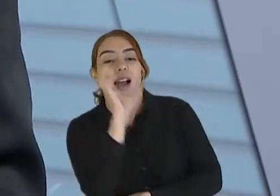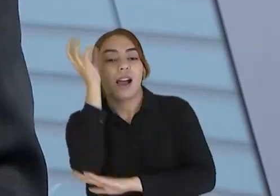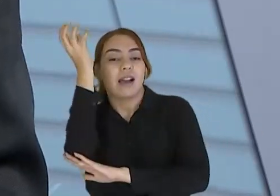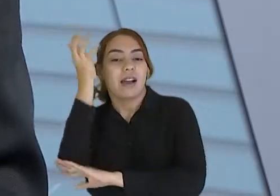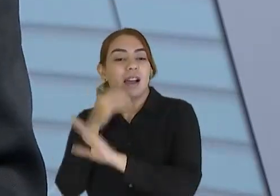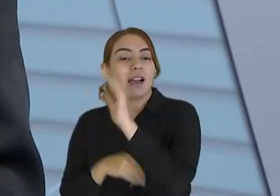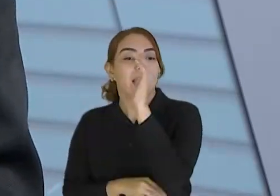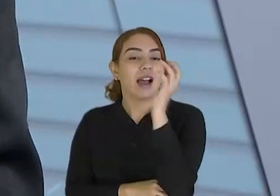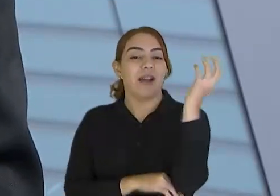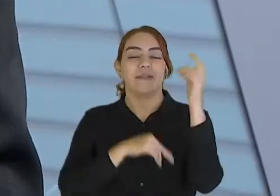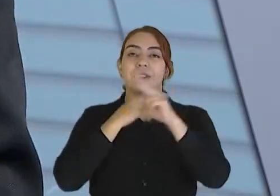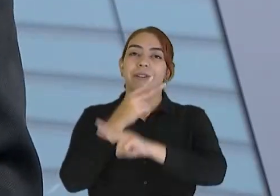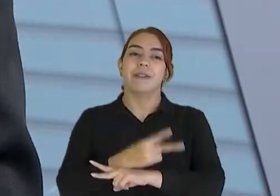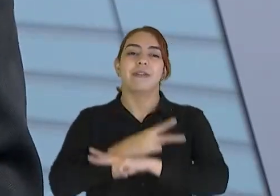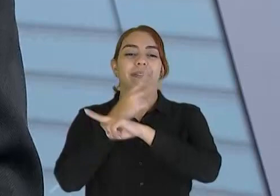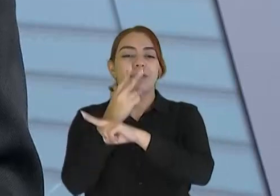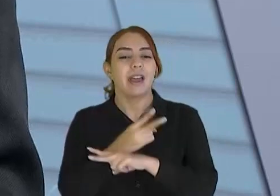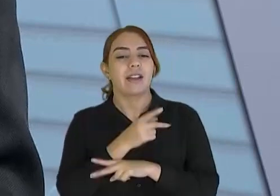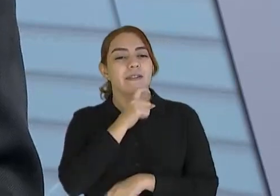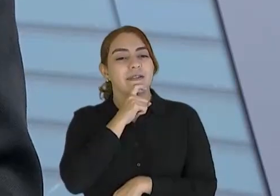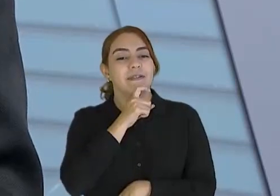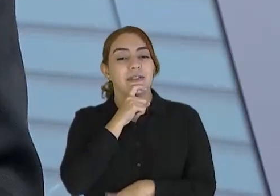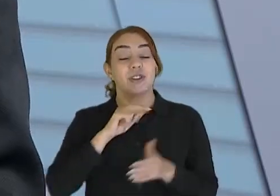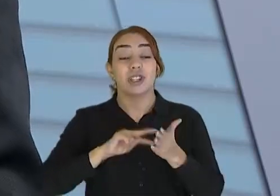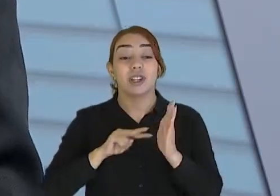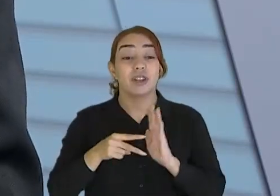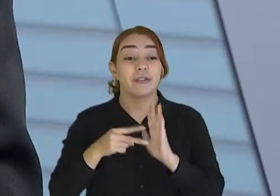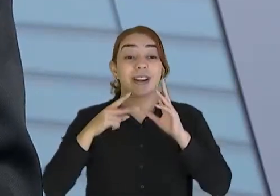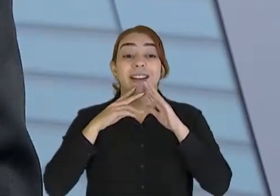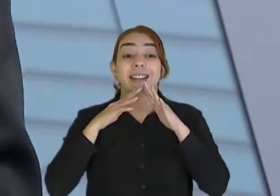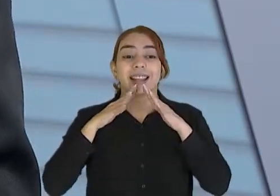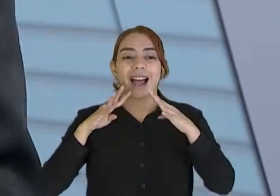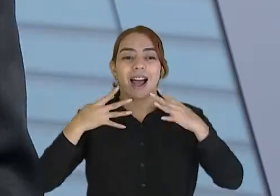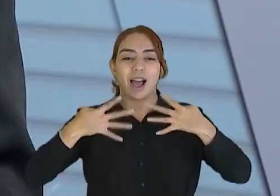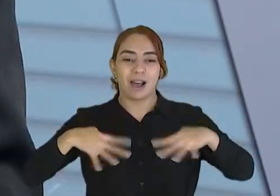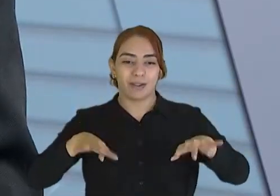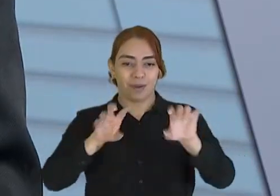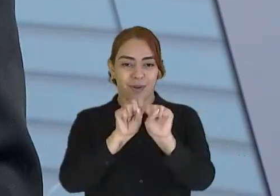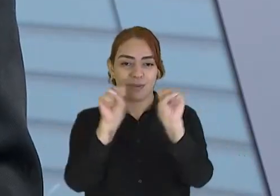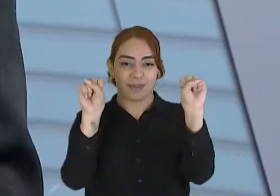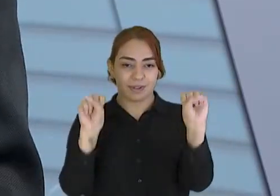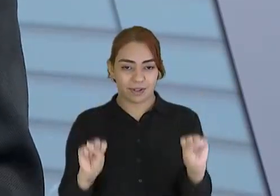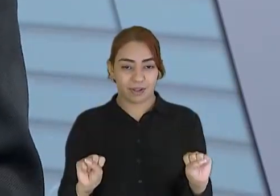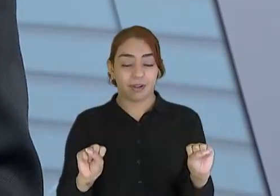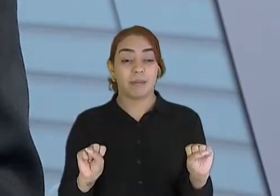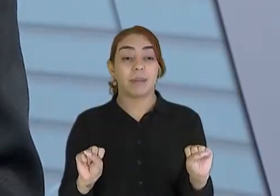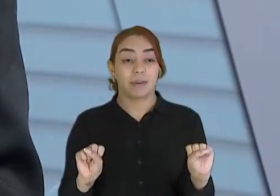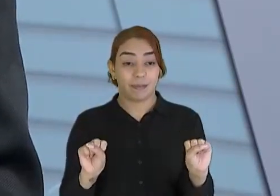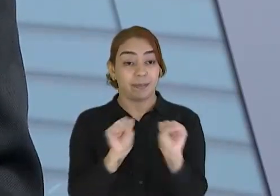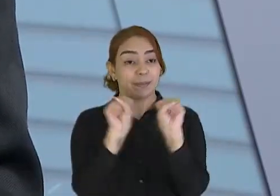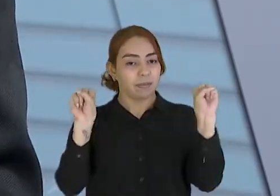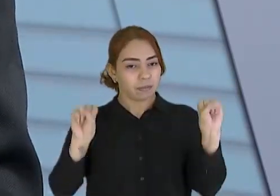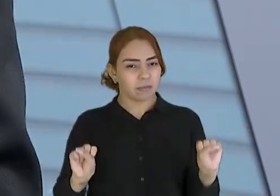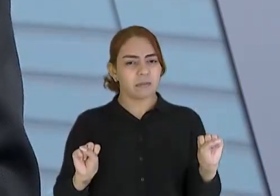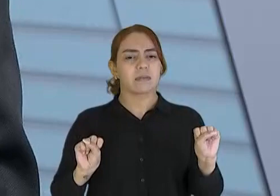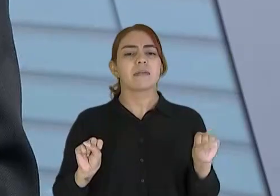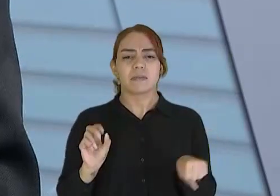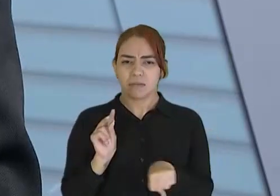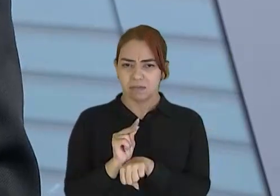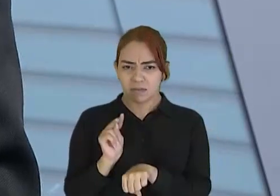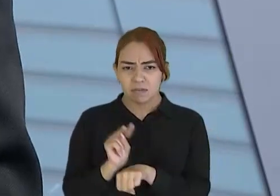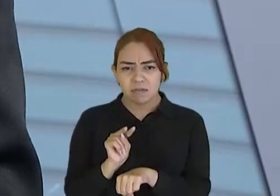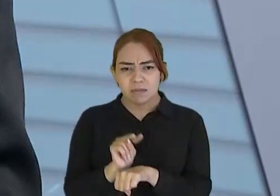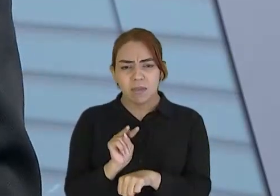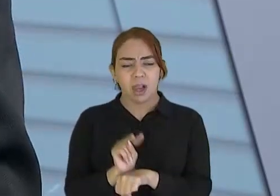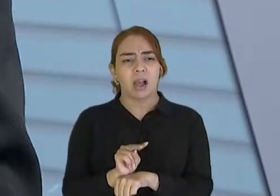ambiente, ventila o ambiente, e aquilo ali é um ecossistema natural que é gerado. Não é? E a Unifor é uma prova de